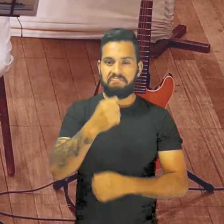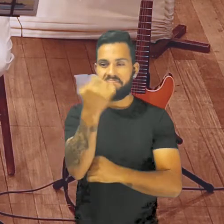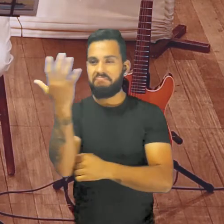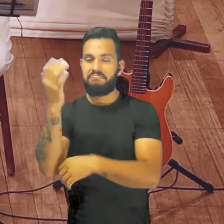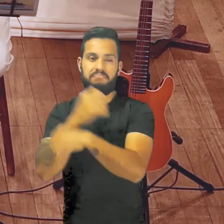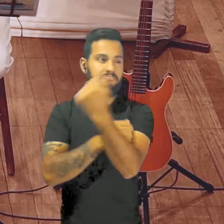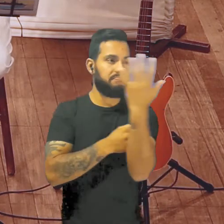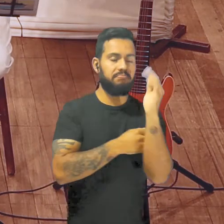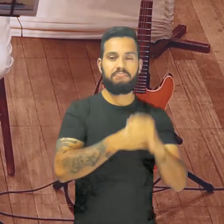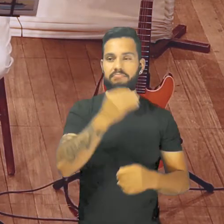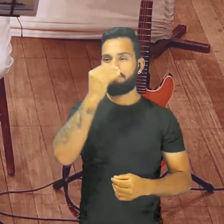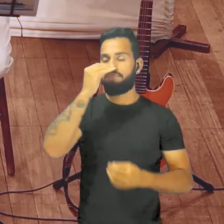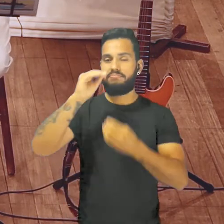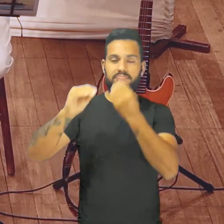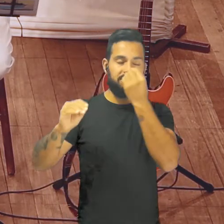natureza?